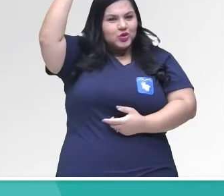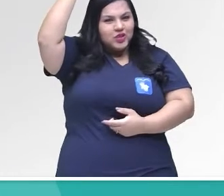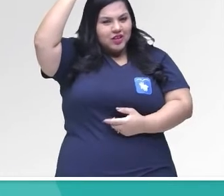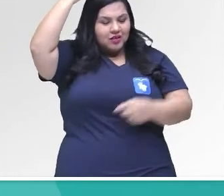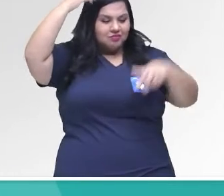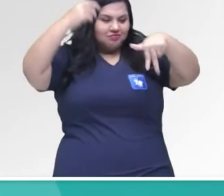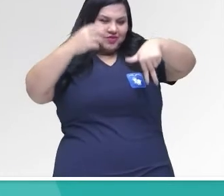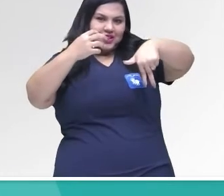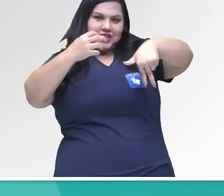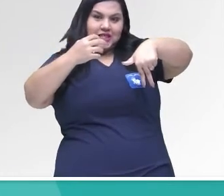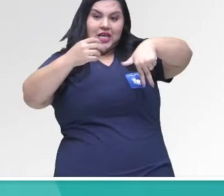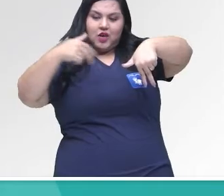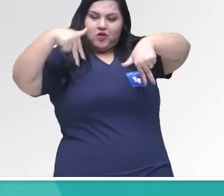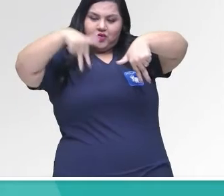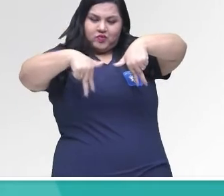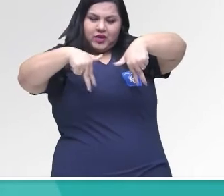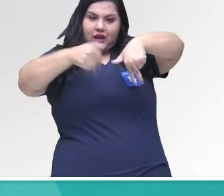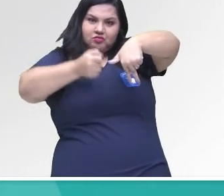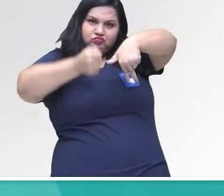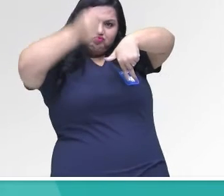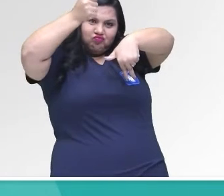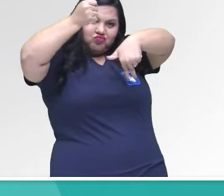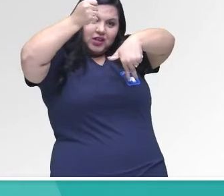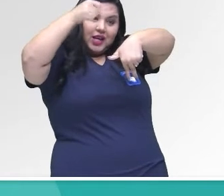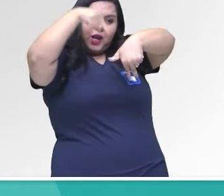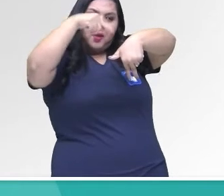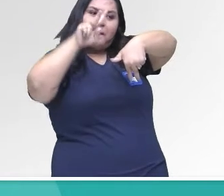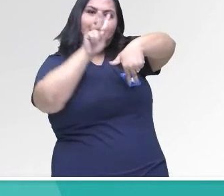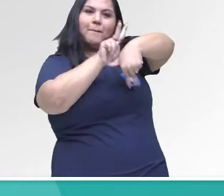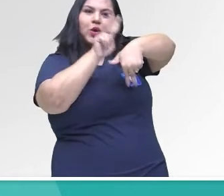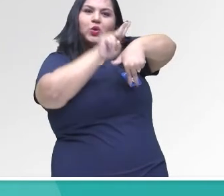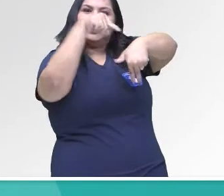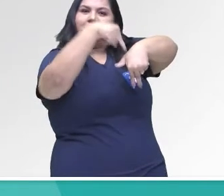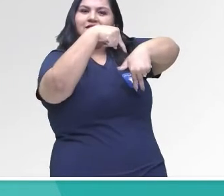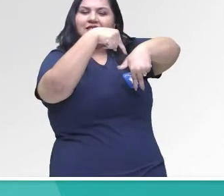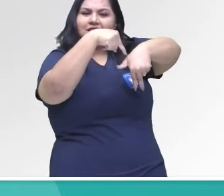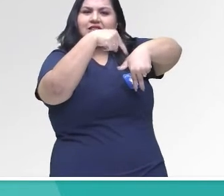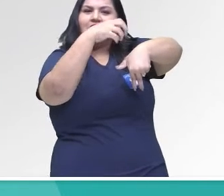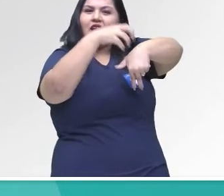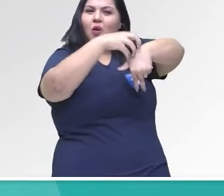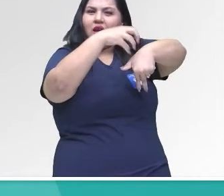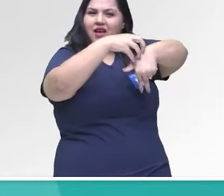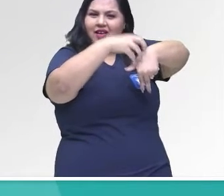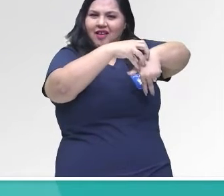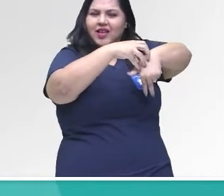esse palio também ricamente decorado, tem todas as cores da